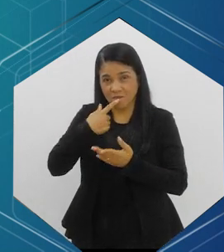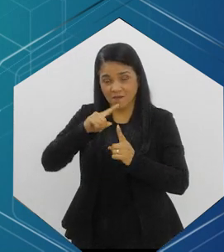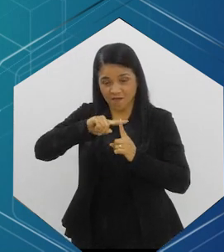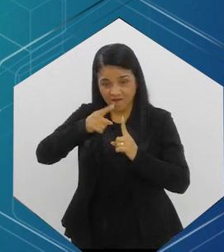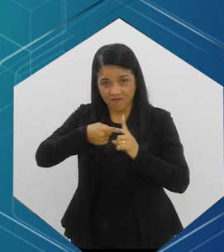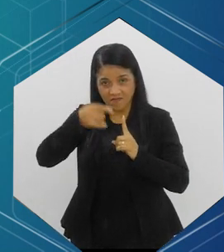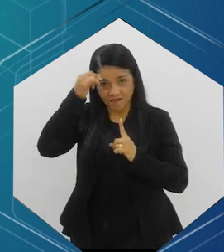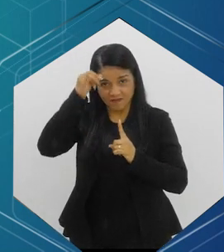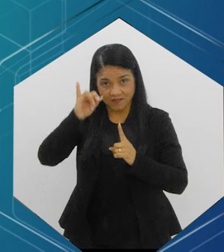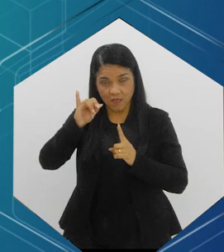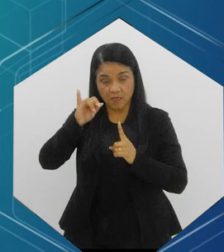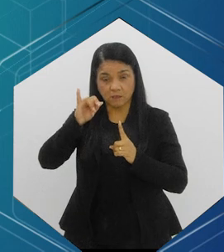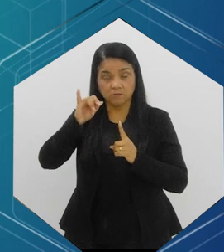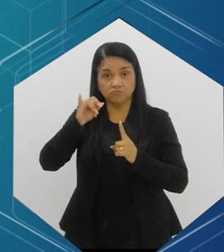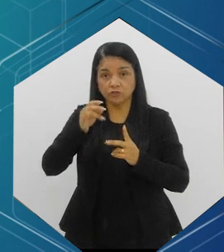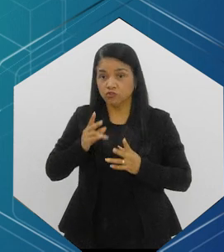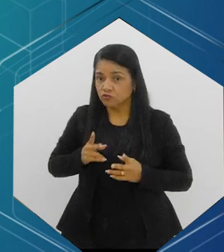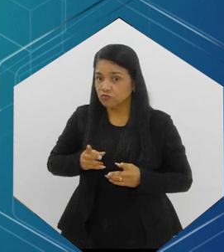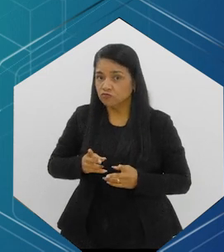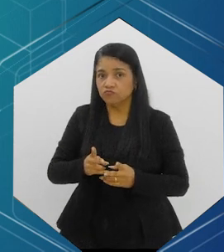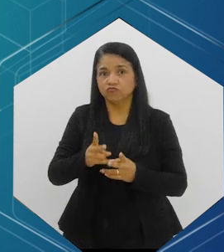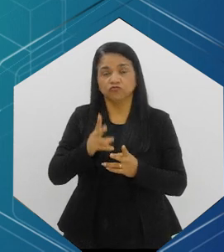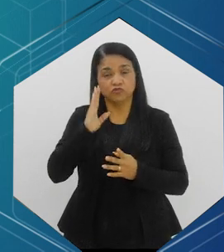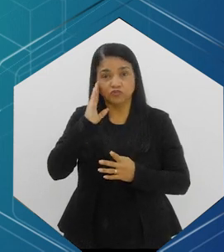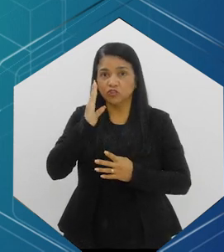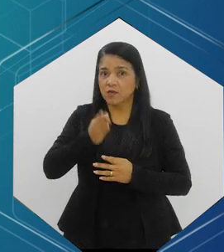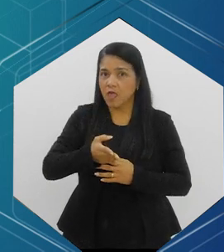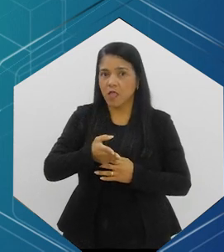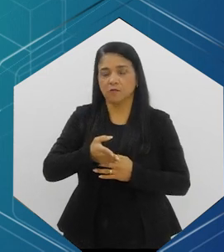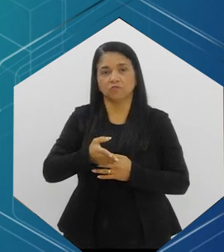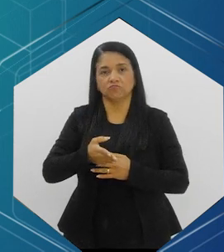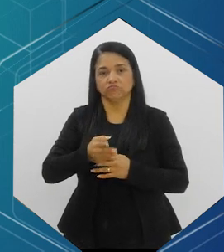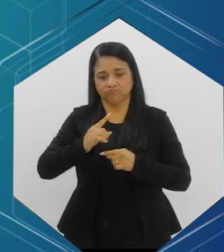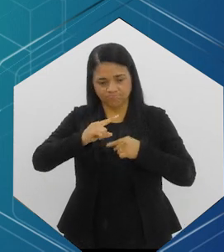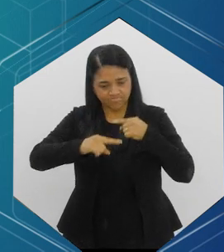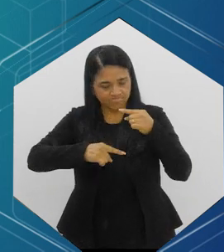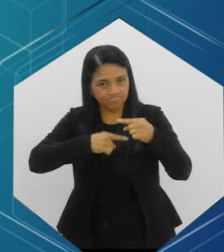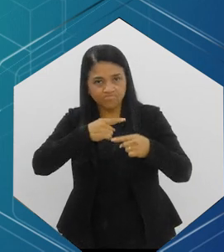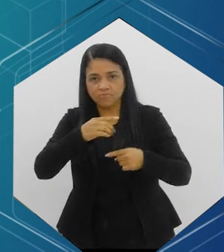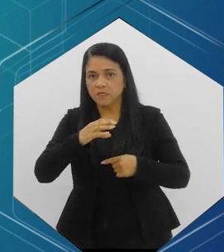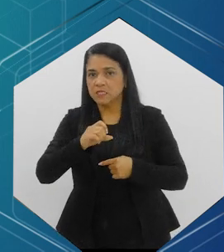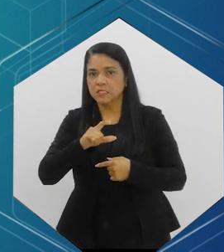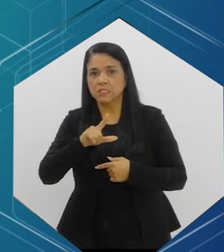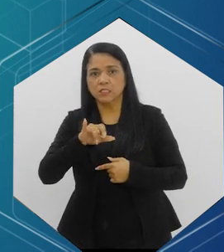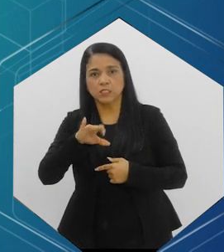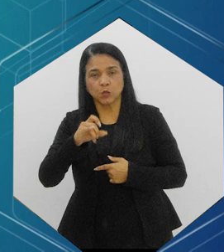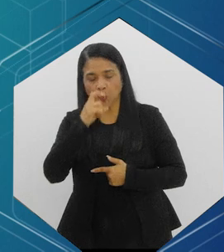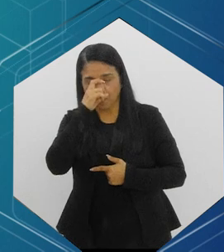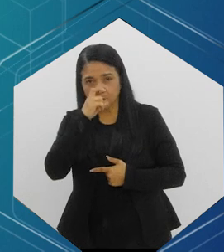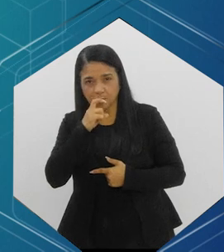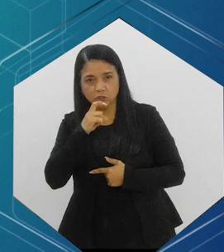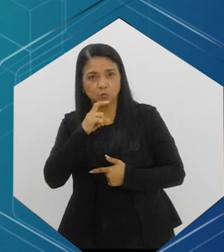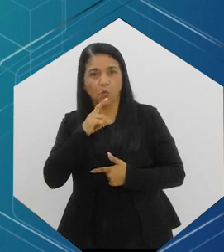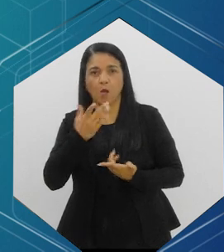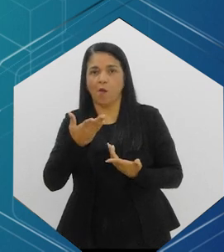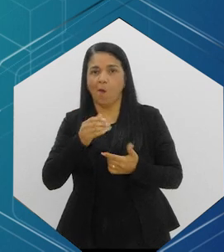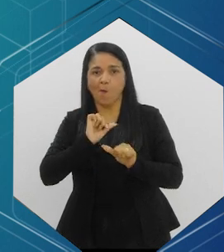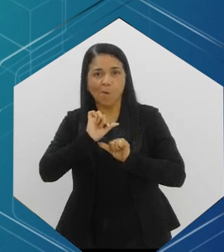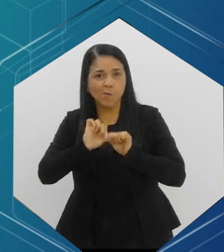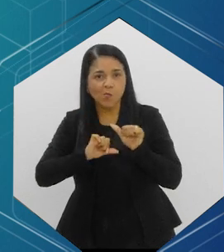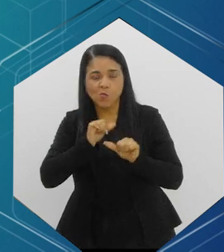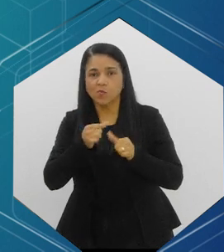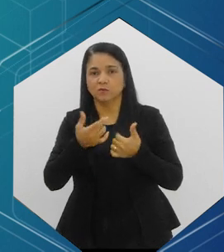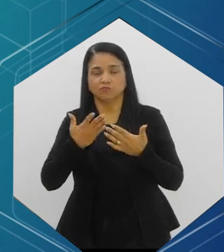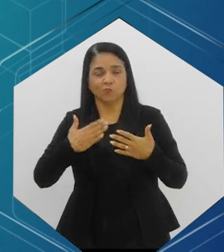de forma perene, sem interrupção, alterando demais o ciclo menstrual, o ciclo de